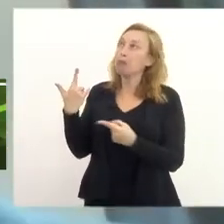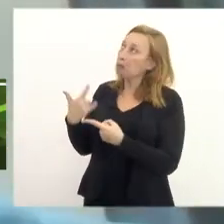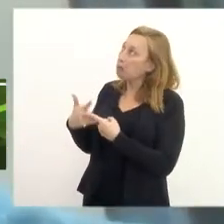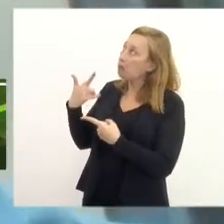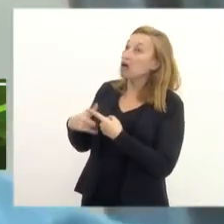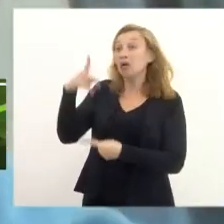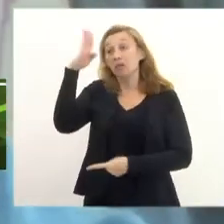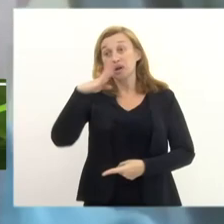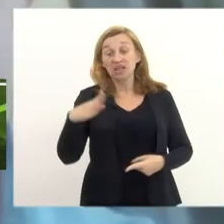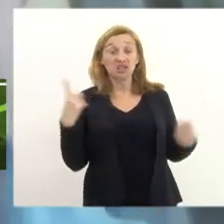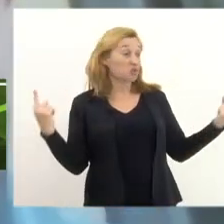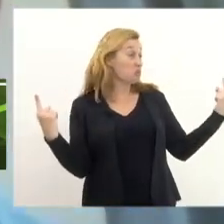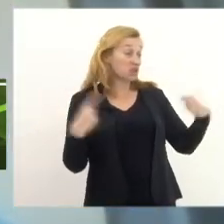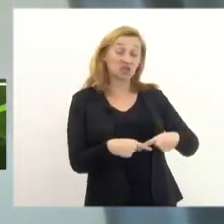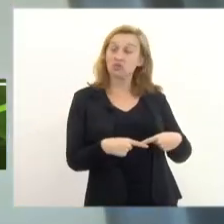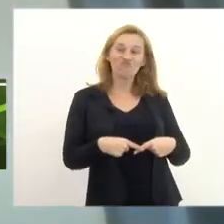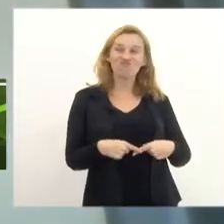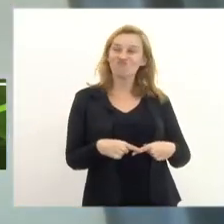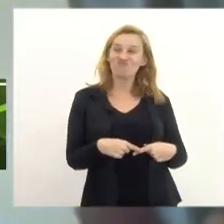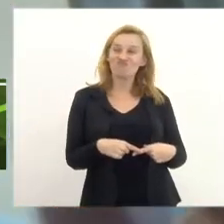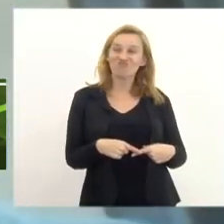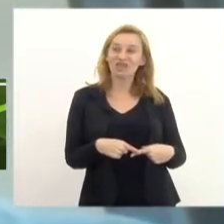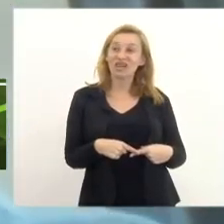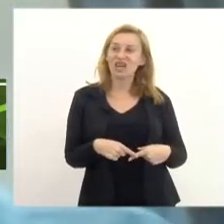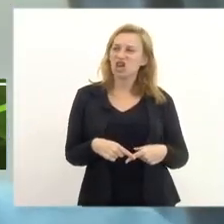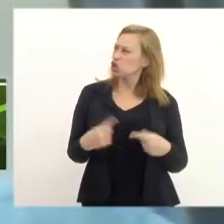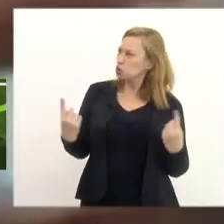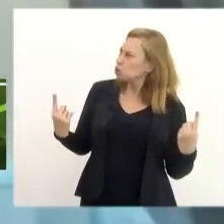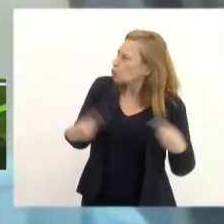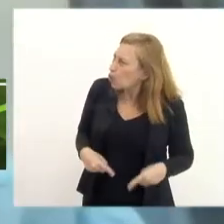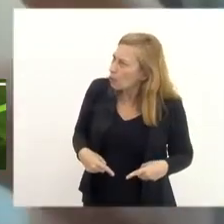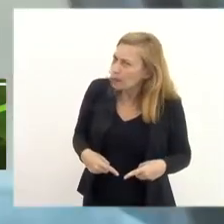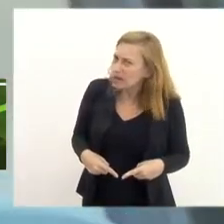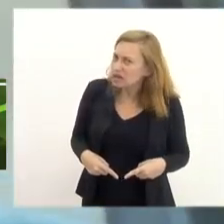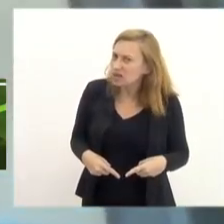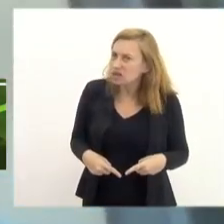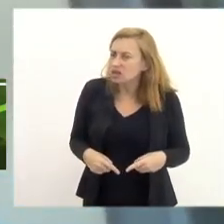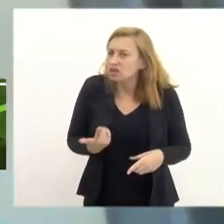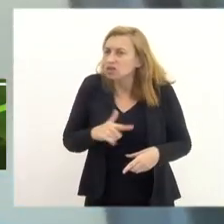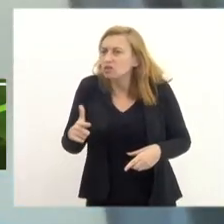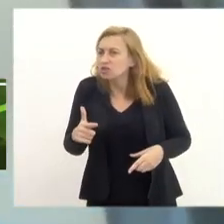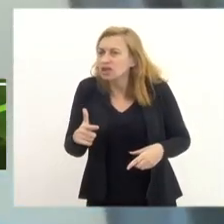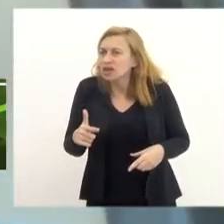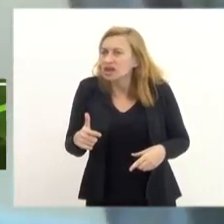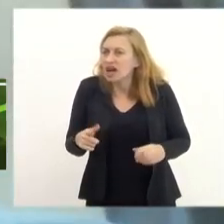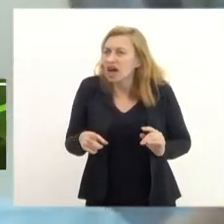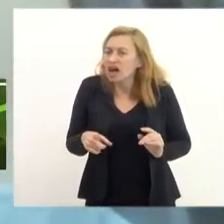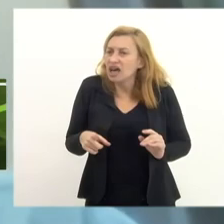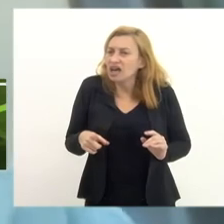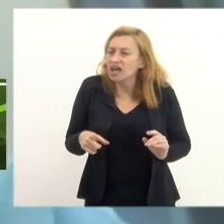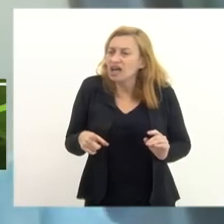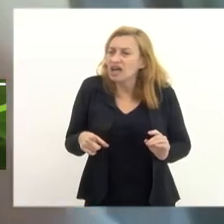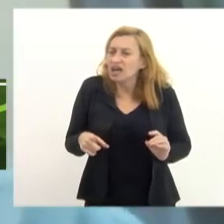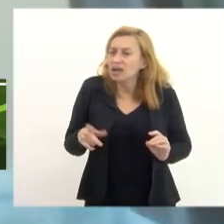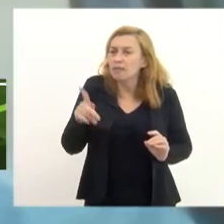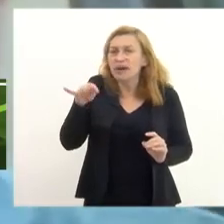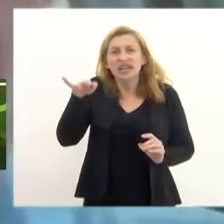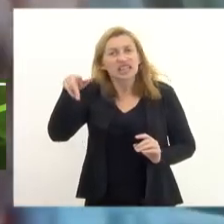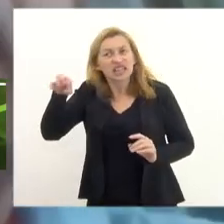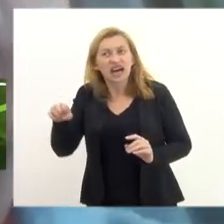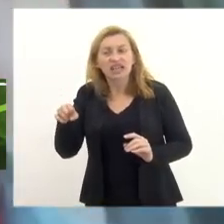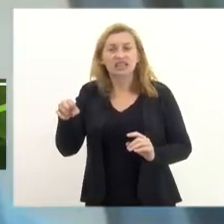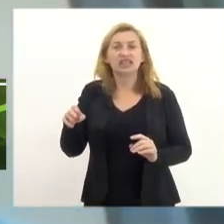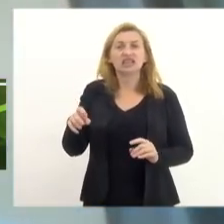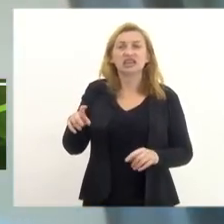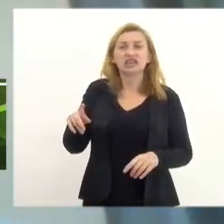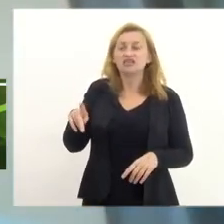o Brasil não é competitivo. Não é competitivo porque não tem perenidade. É essa perenidade que eles tanto